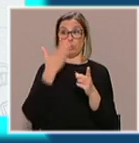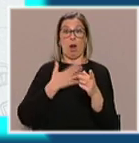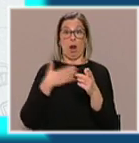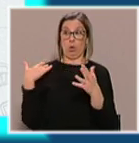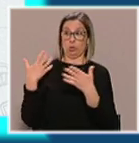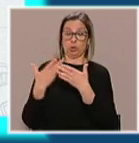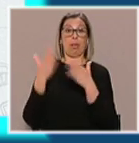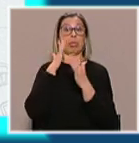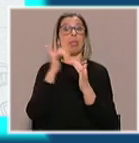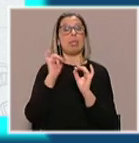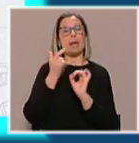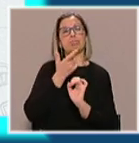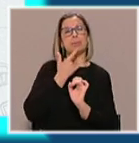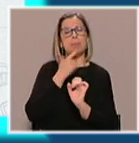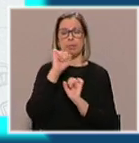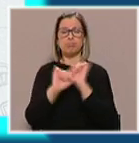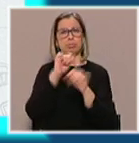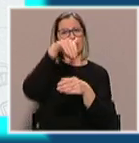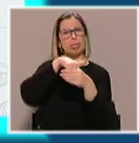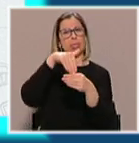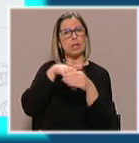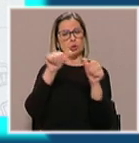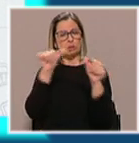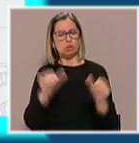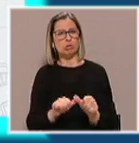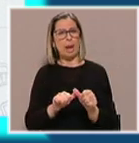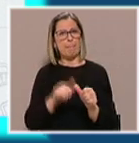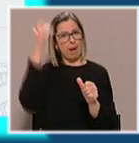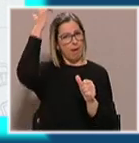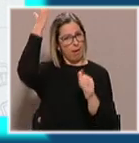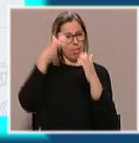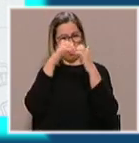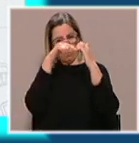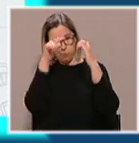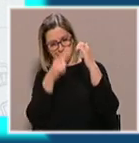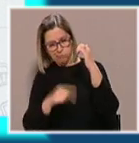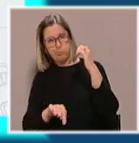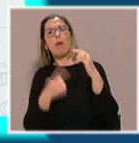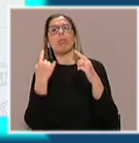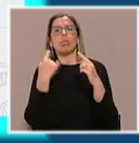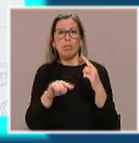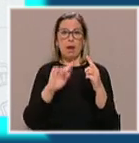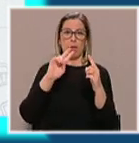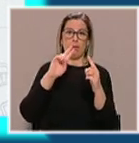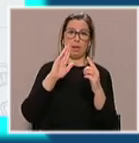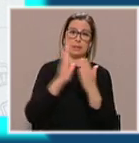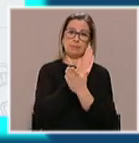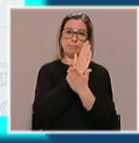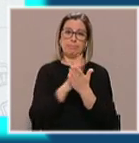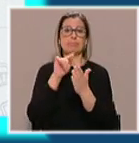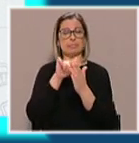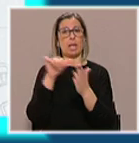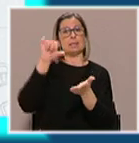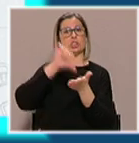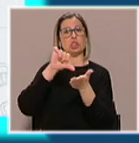compreender qual a constituição do sistema nervoso. Sabemos já que ele é dividido em sistema nervoso